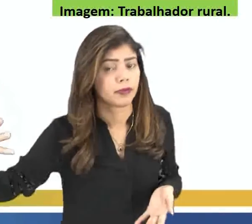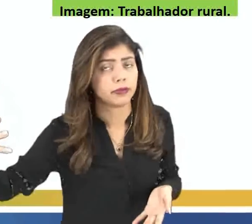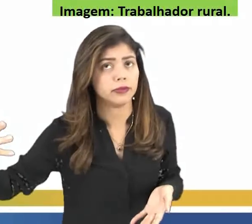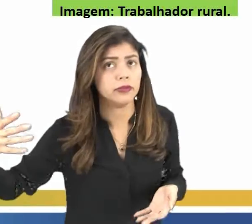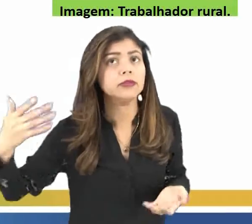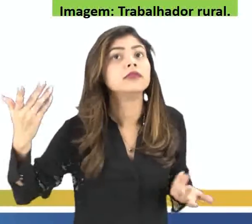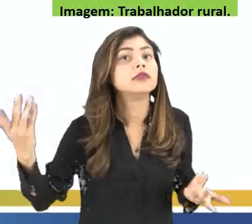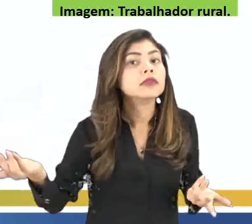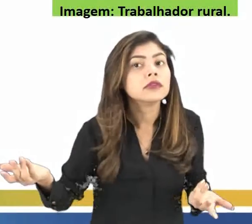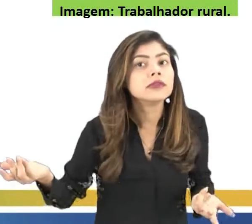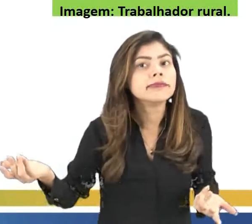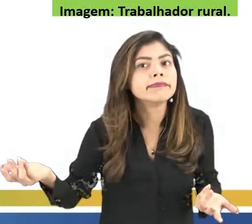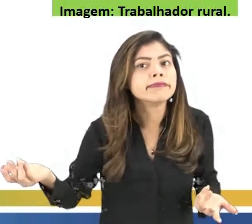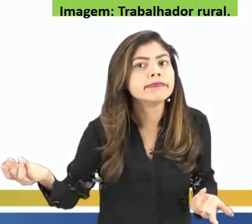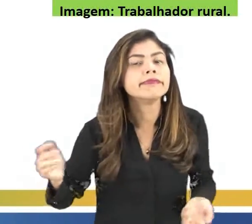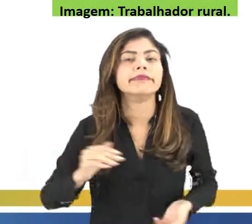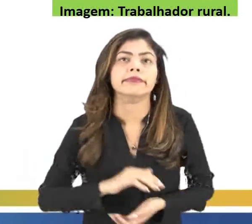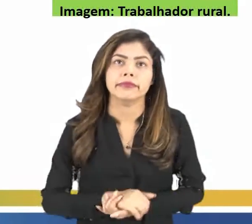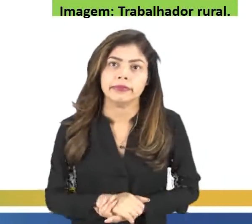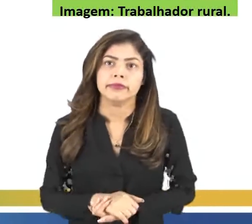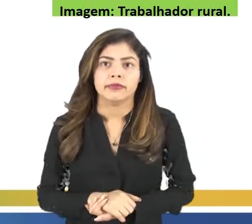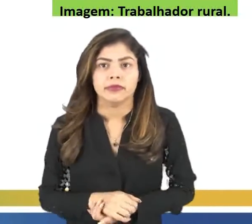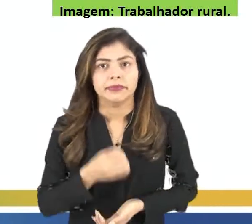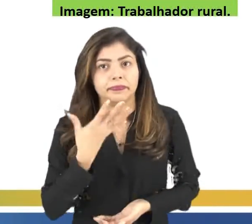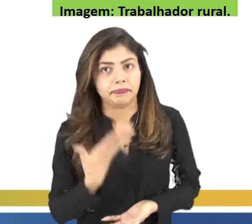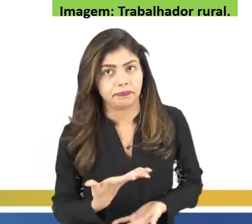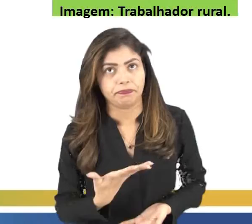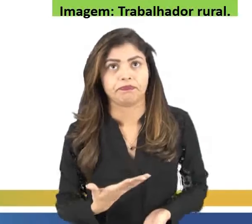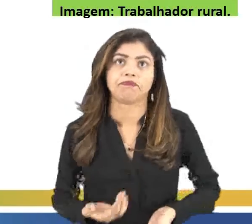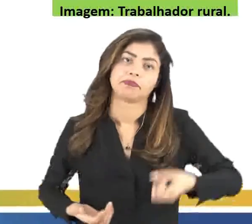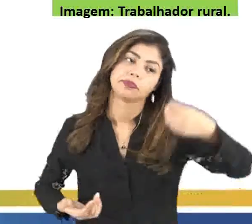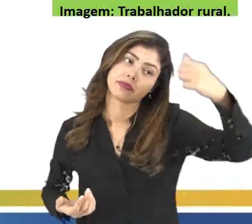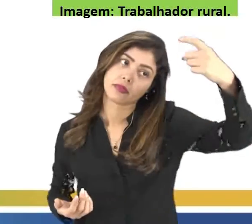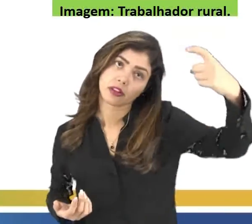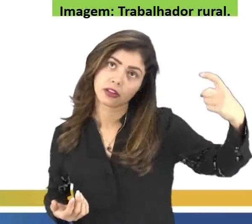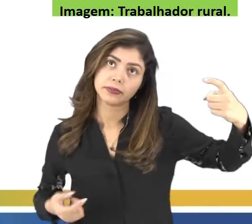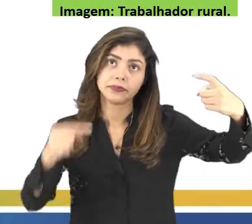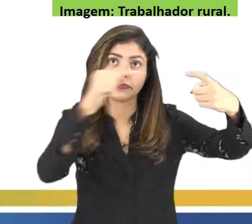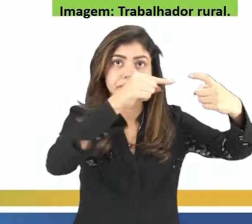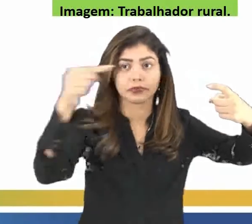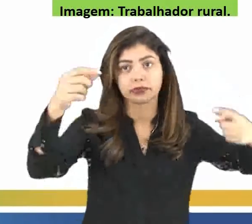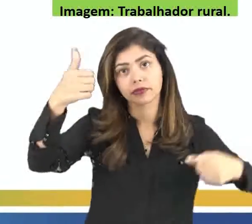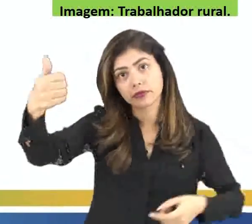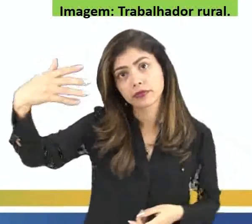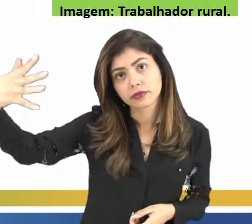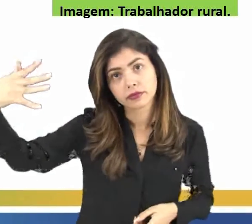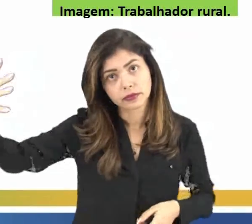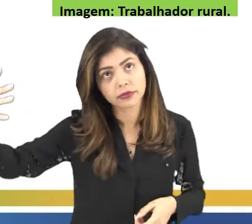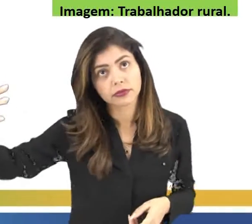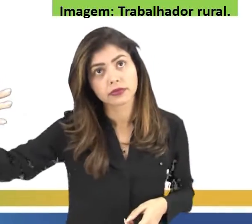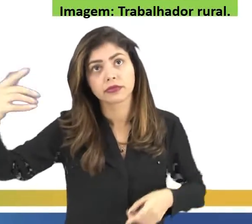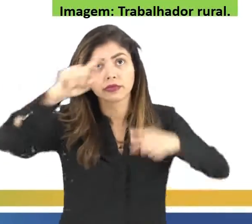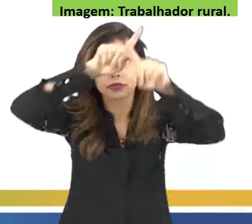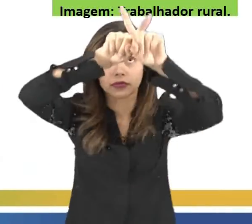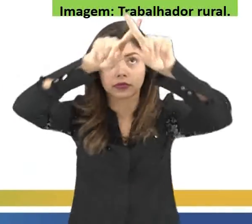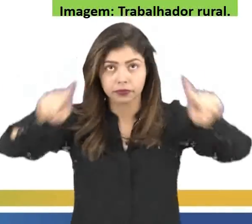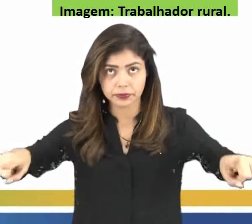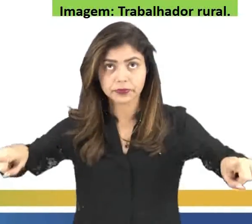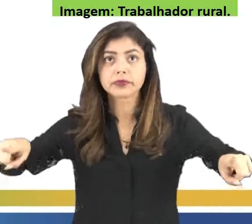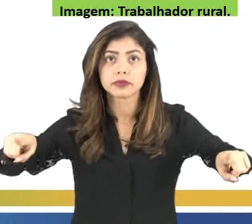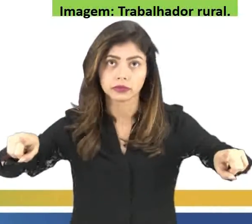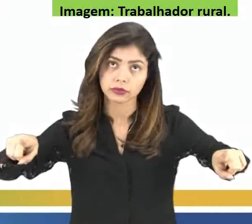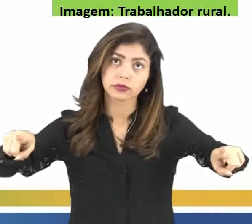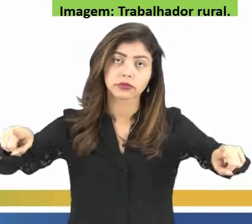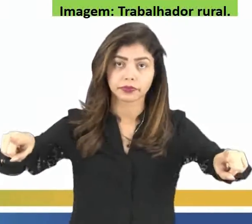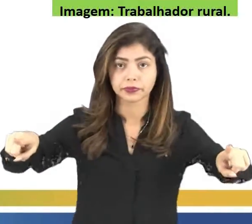144 π aí? Bem, utilizando a regra de 3, você já pode multiplicar 36 vezes